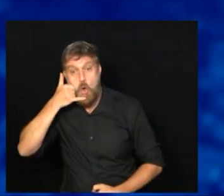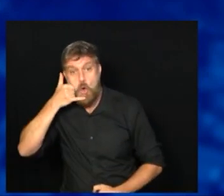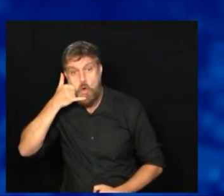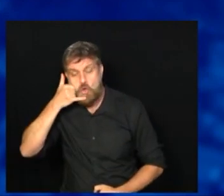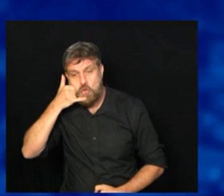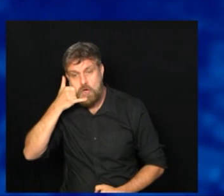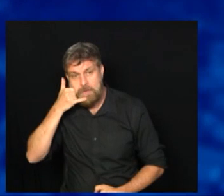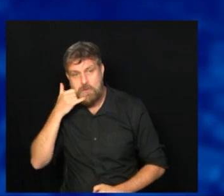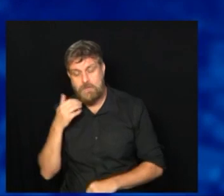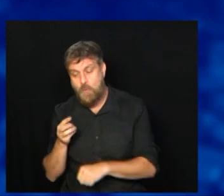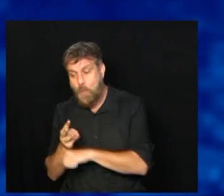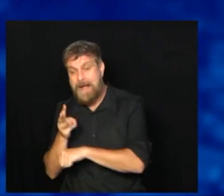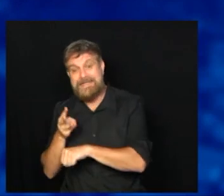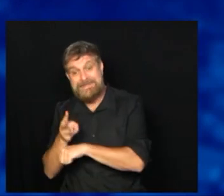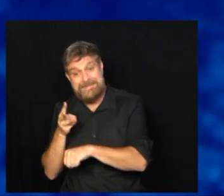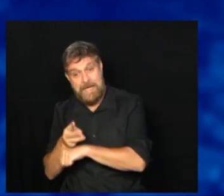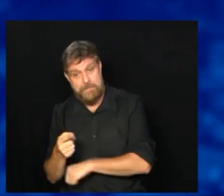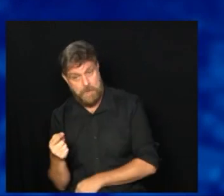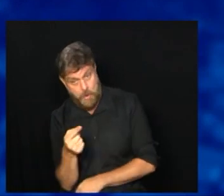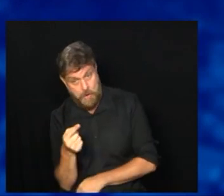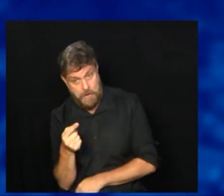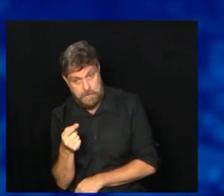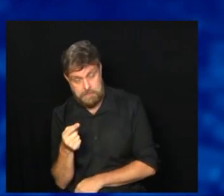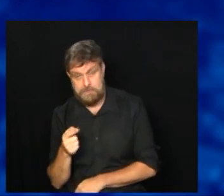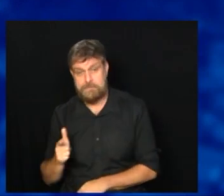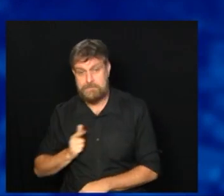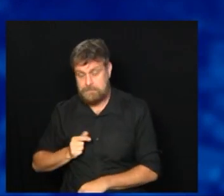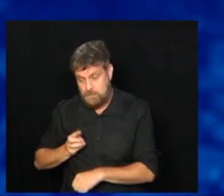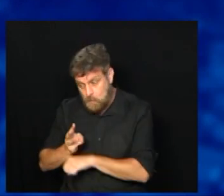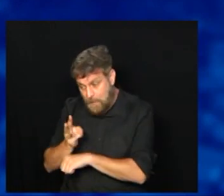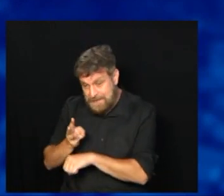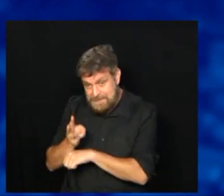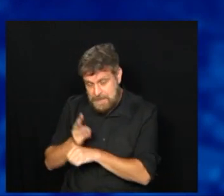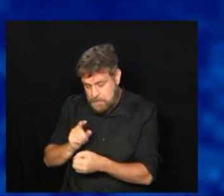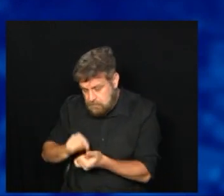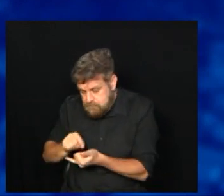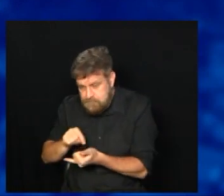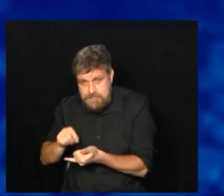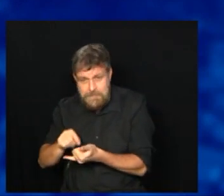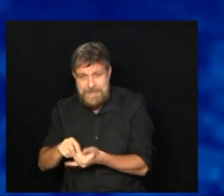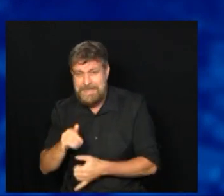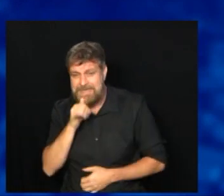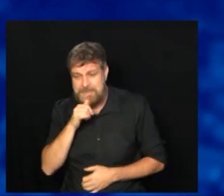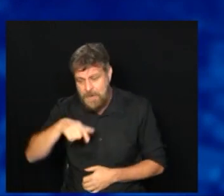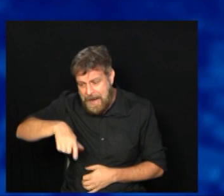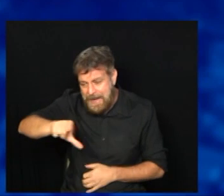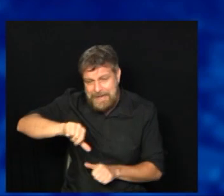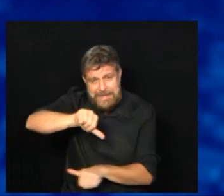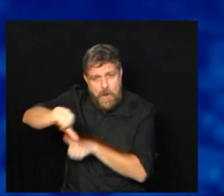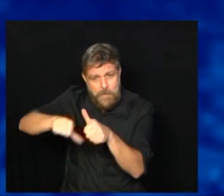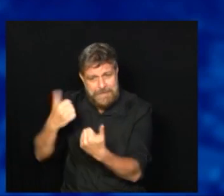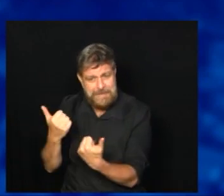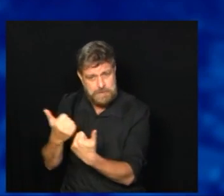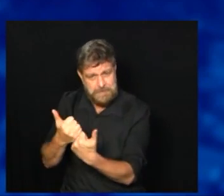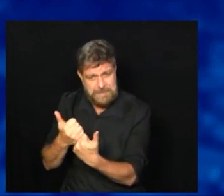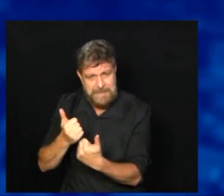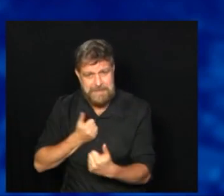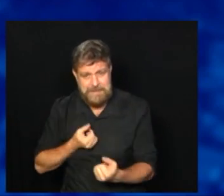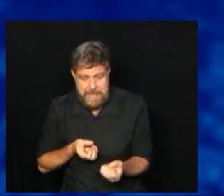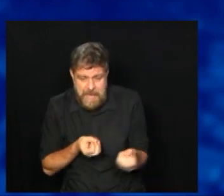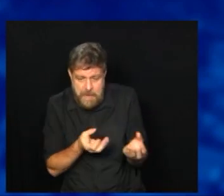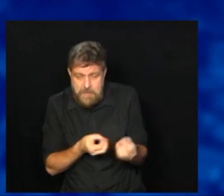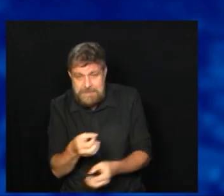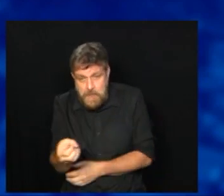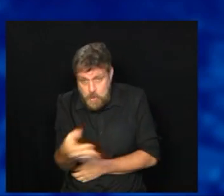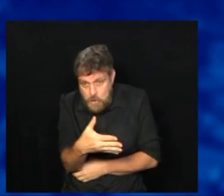não, mandar uma mensagem no WhatsApp, viu, Gabriel? Para quem precisa trocar de cartão, precisa atualizar dados, precisa de